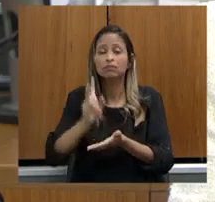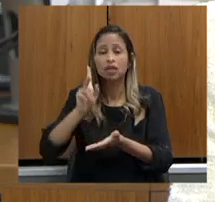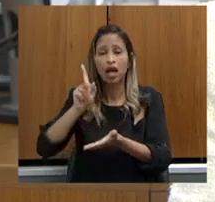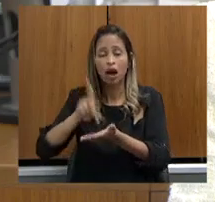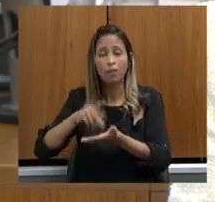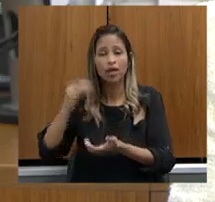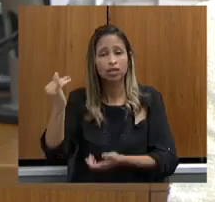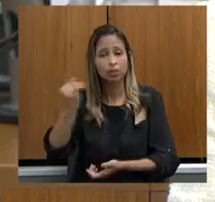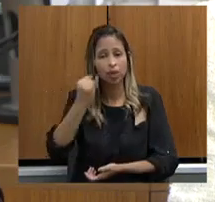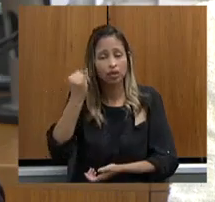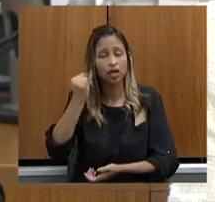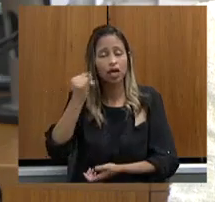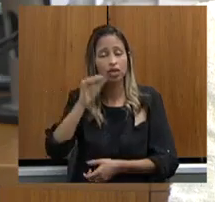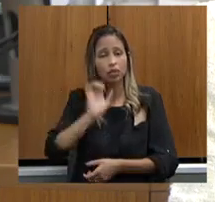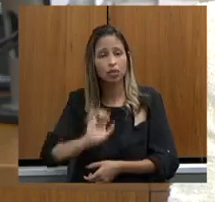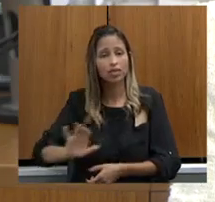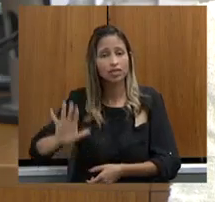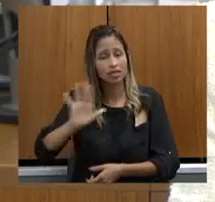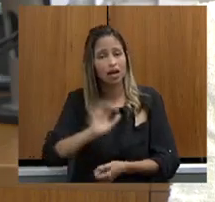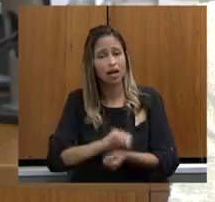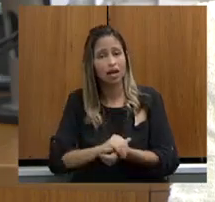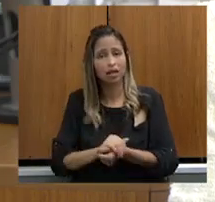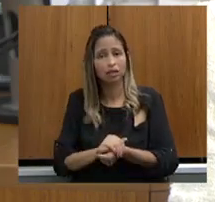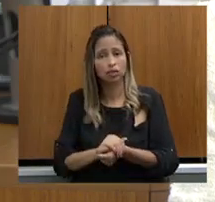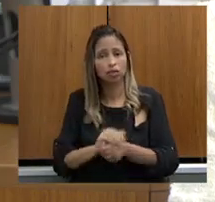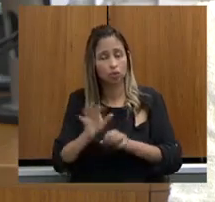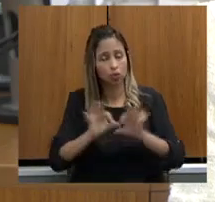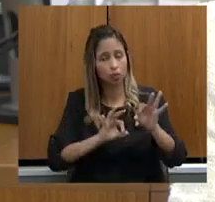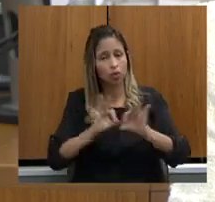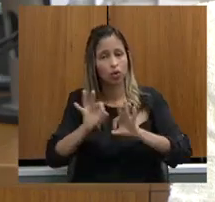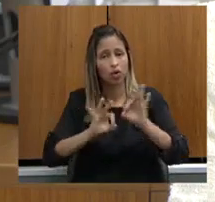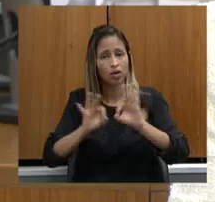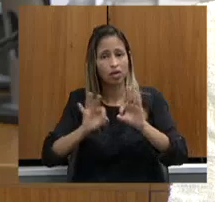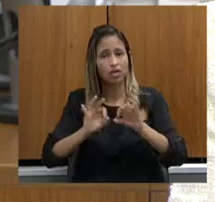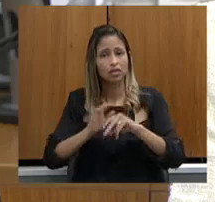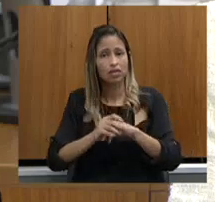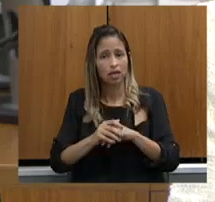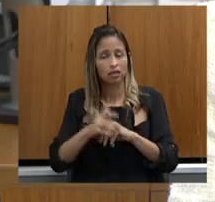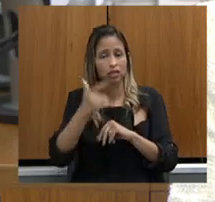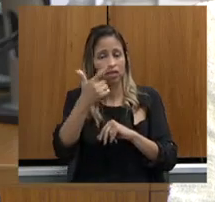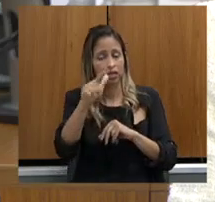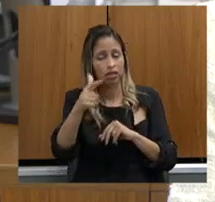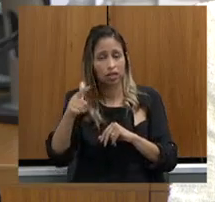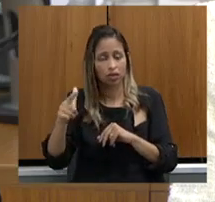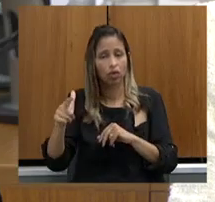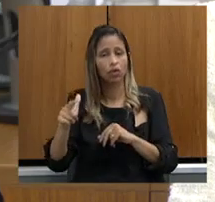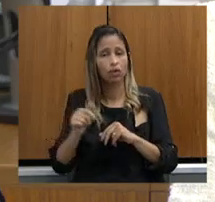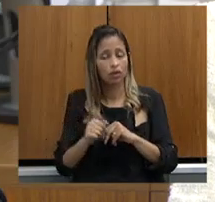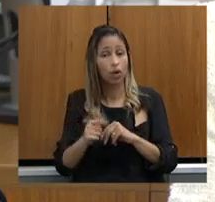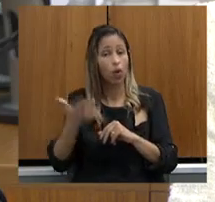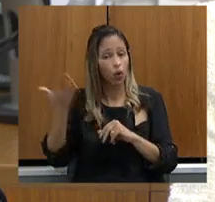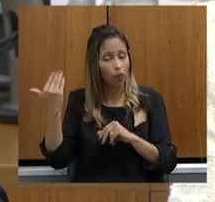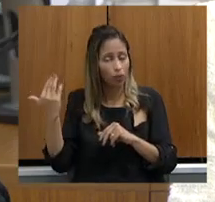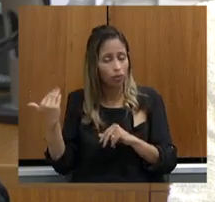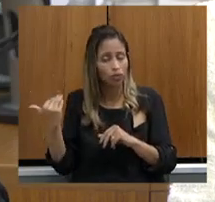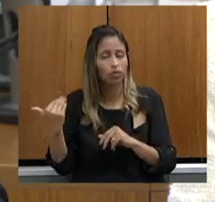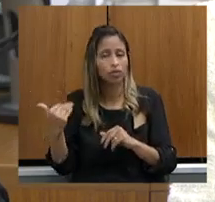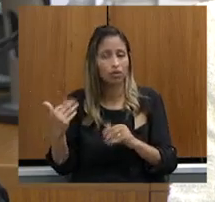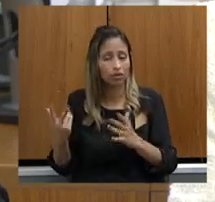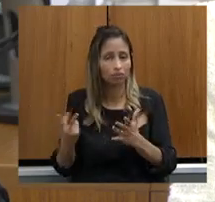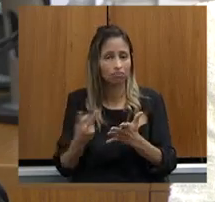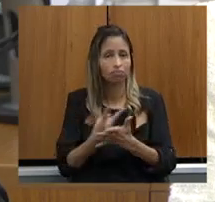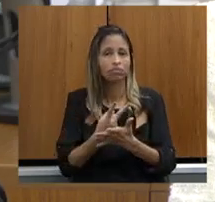importante para o estado fazer o relacionamento de todo o processo que vem de passivos anteriores foi isso que permitiu por exemplo equacionar